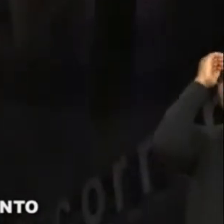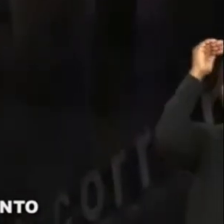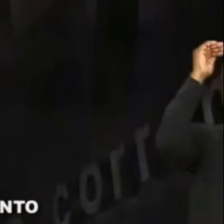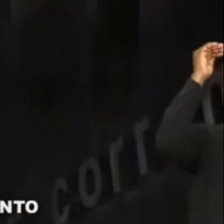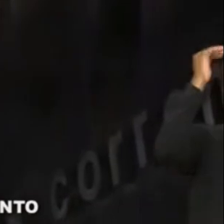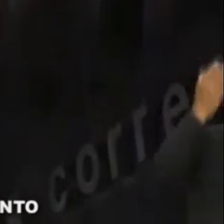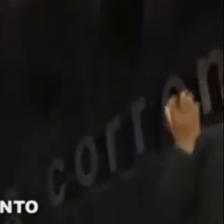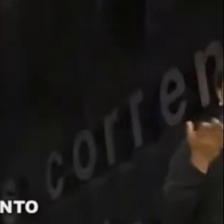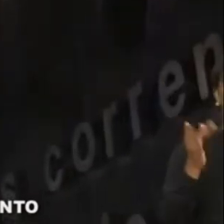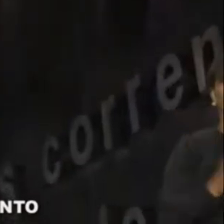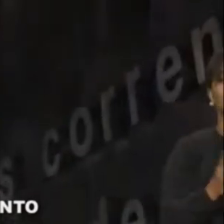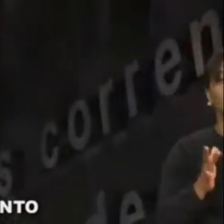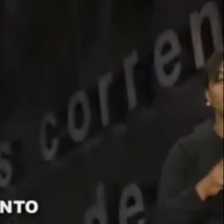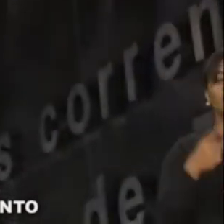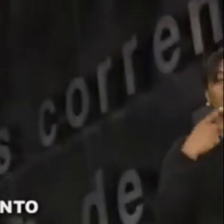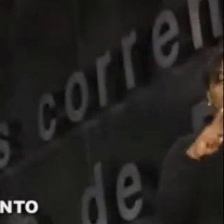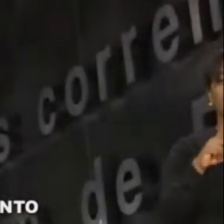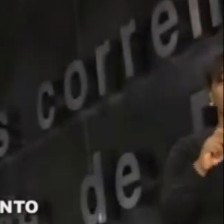teu salvador.